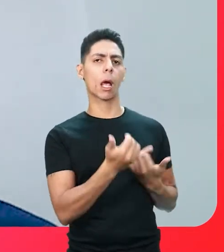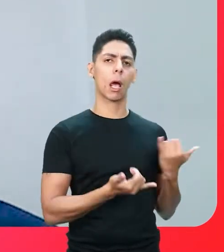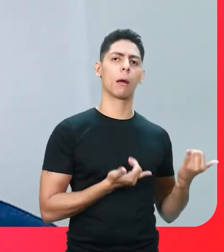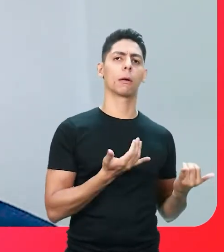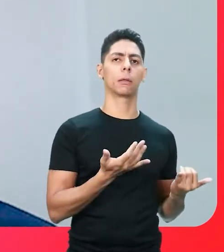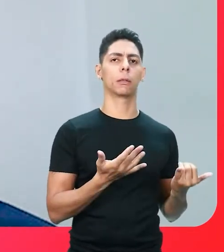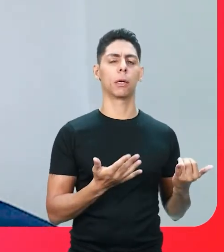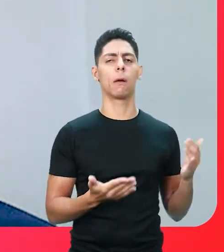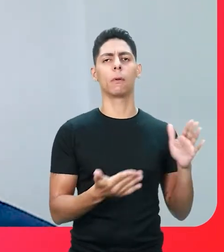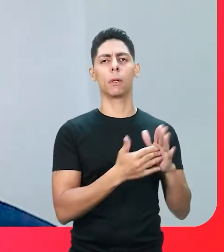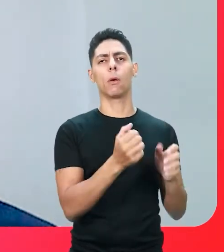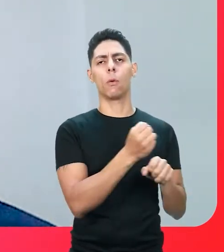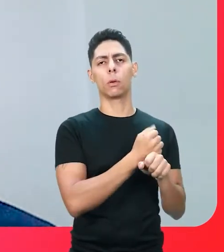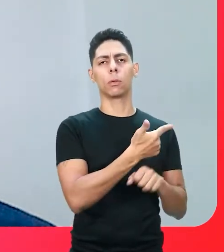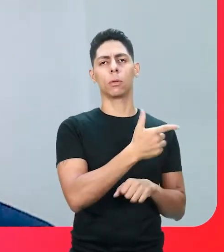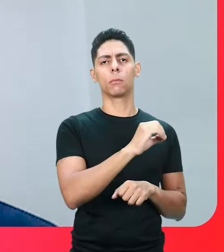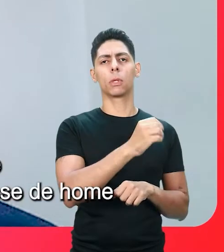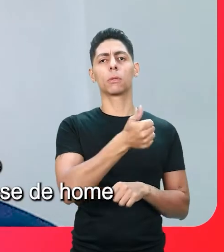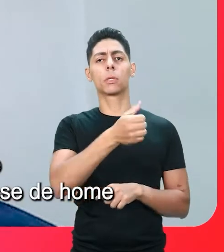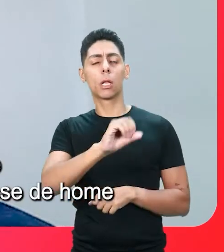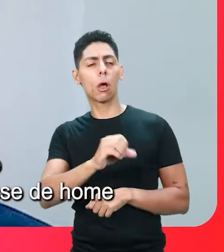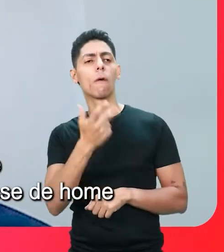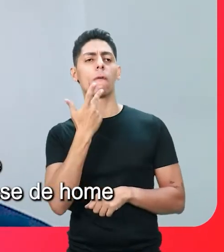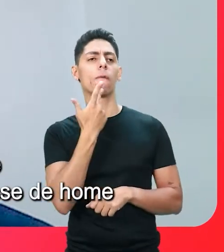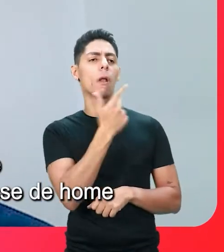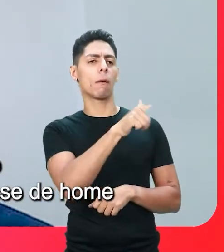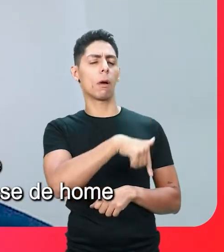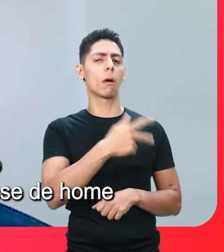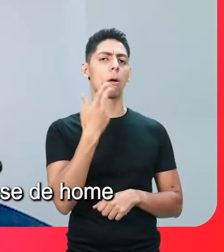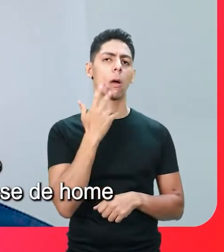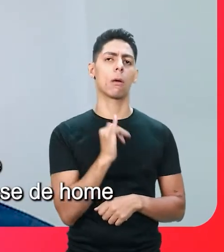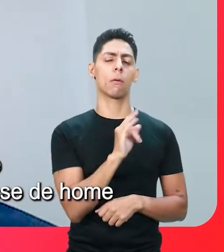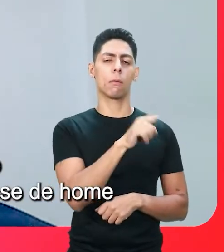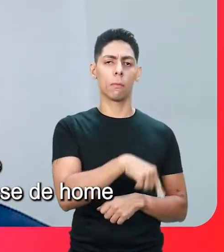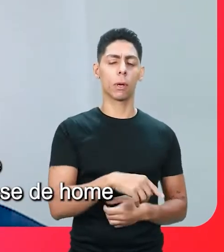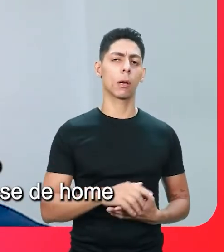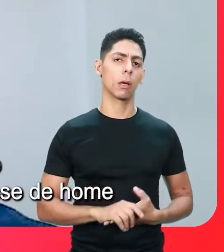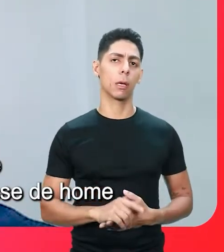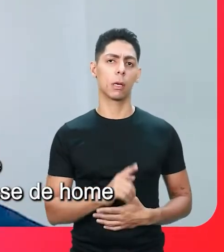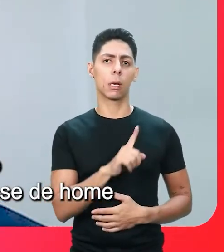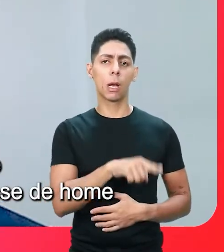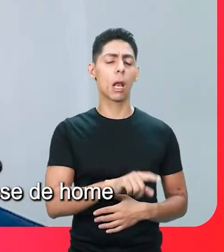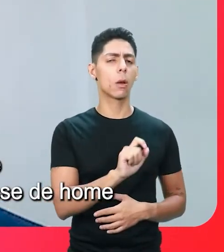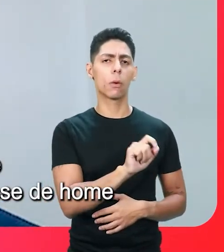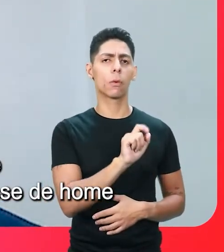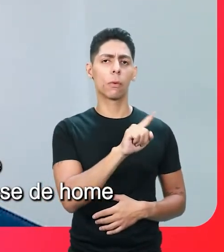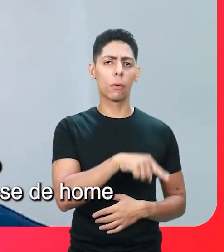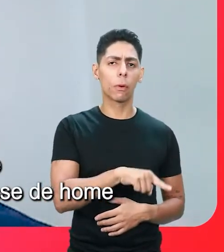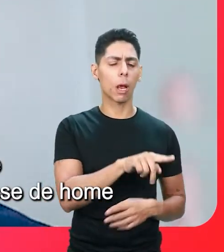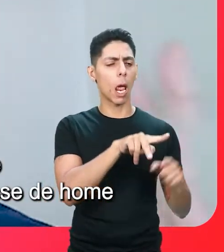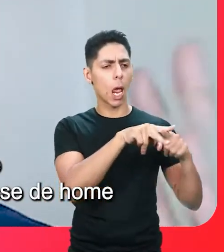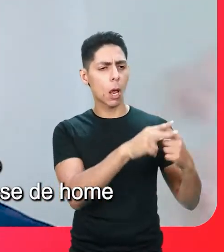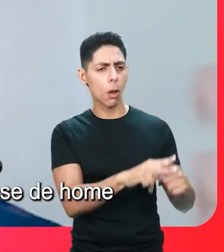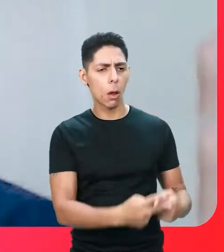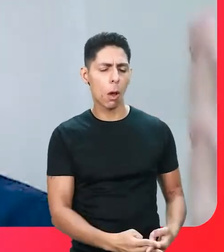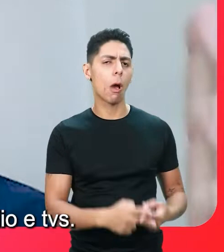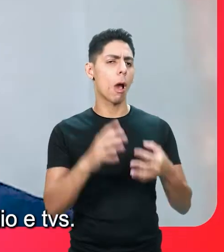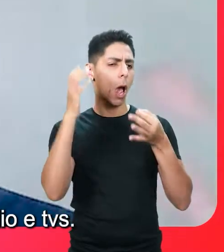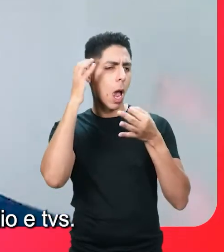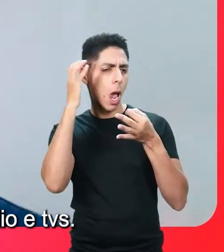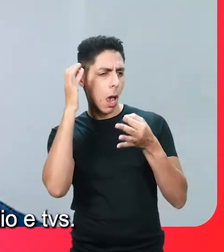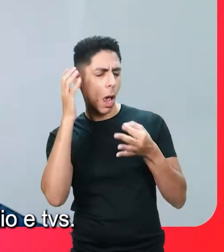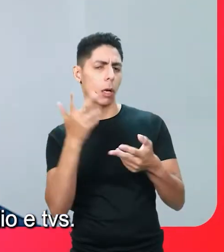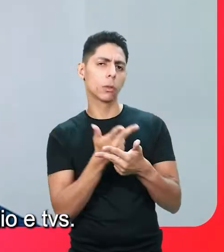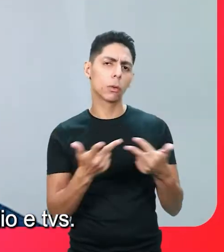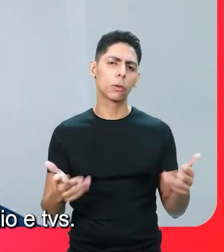agora, né, até 2019, até o falecimento dele, eu brincava com ele que ele dizia que eu dizia para ele que ele era home care. Ele falava, que negócio é esse de home care, meu filho? Que